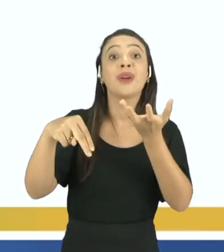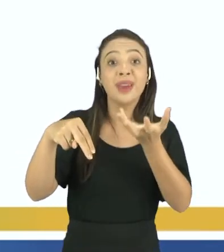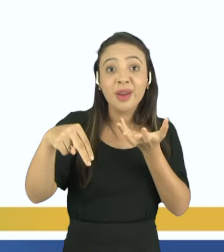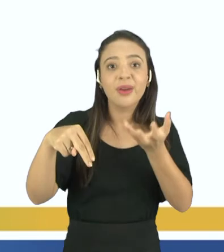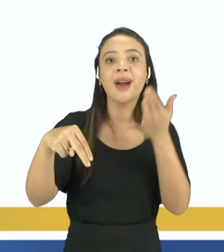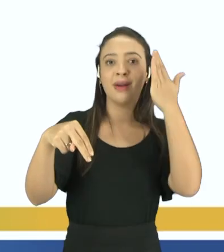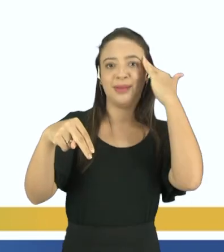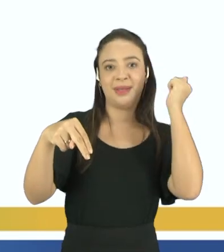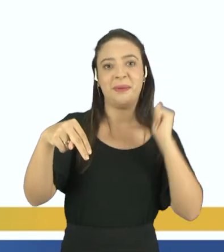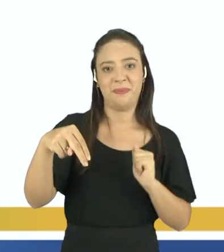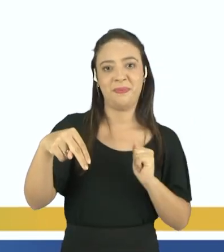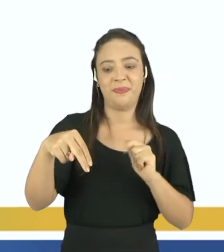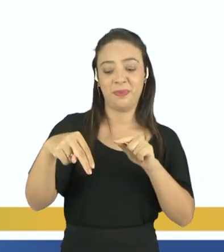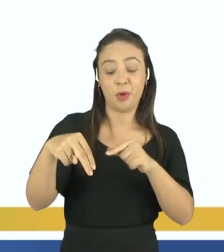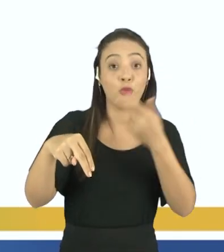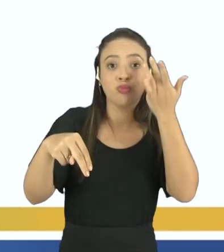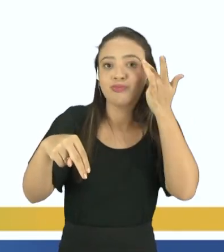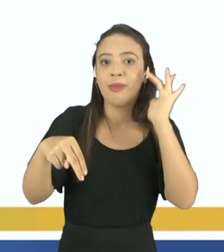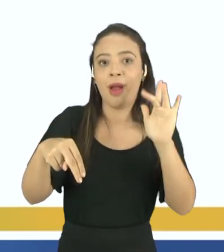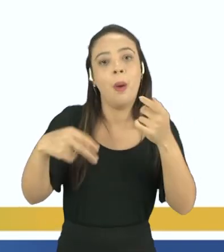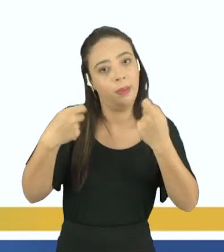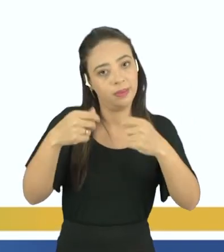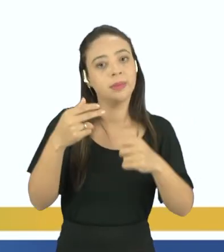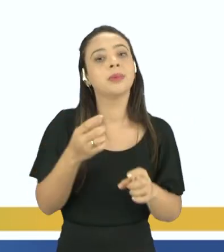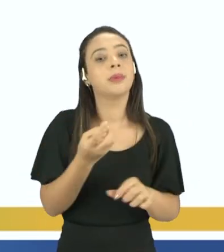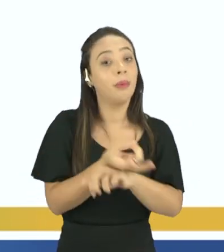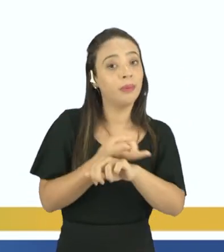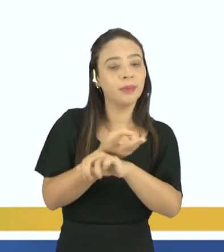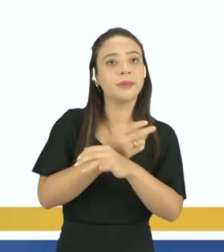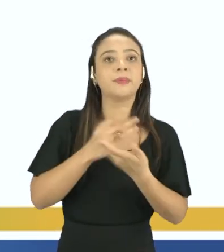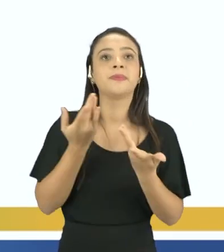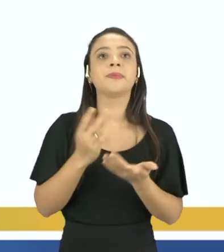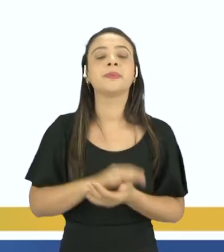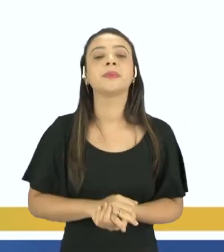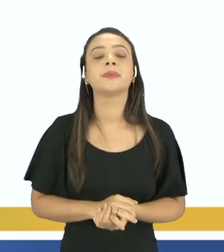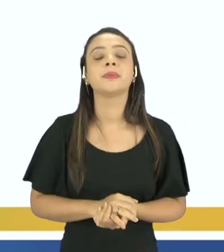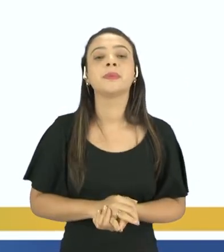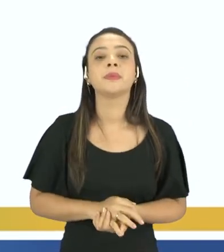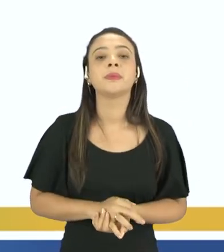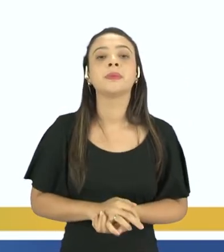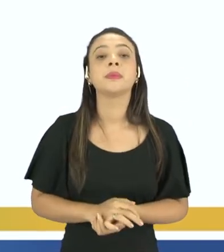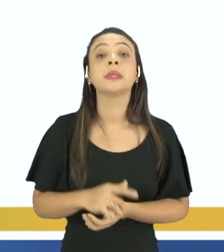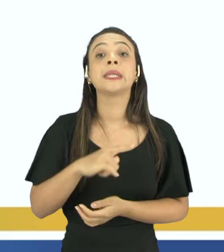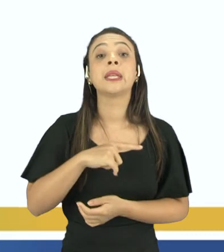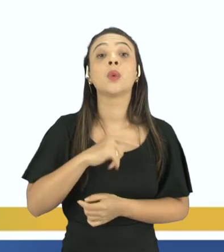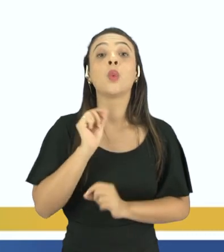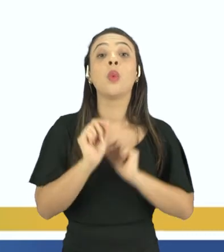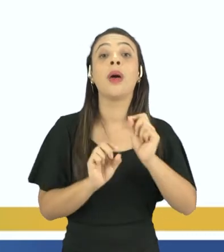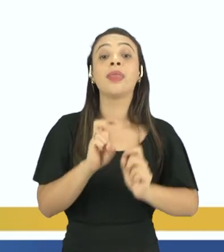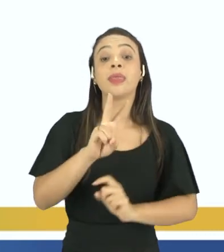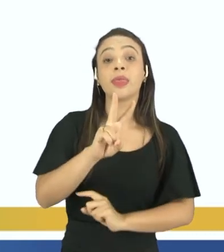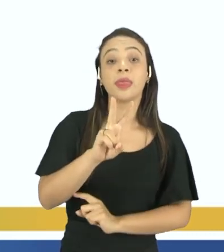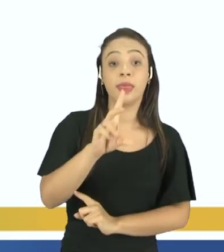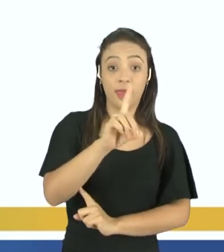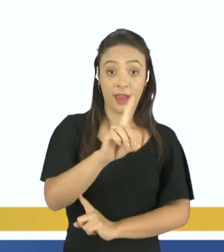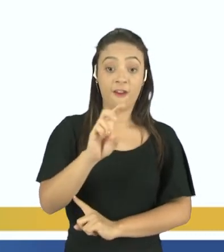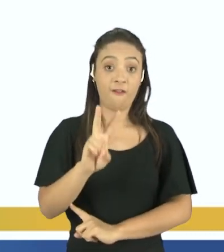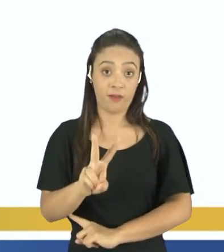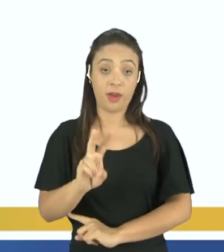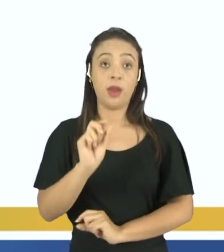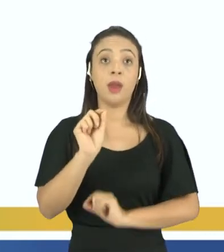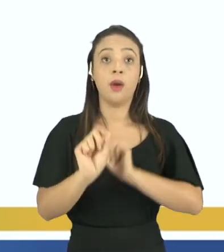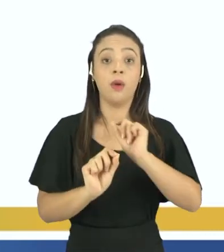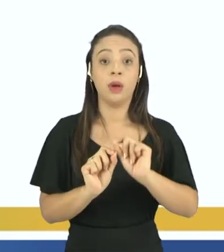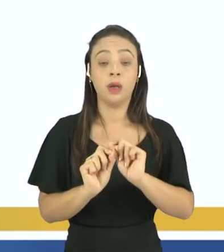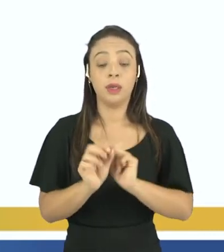que eu procuro né incógnito aí que eu quero descobrir o que que eu tenho aqui na minha questão Eu tenho esse dever né esse dever gente